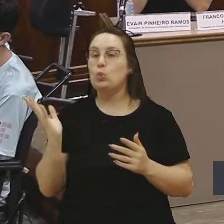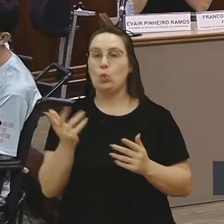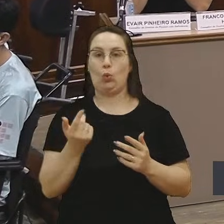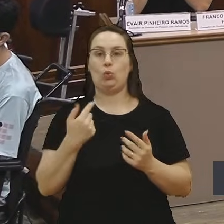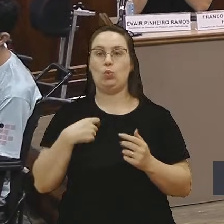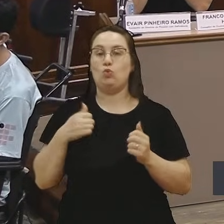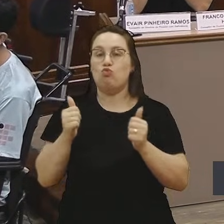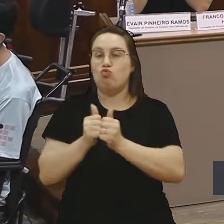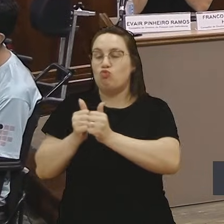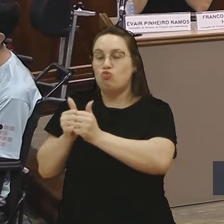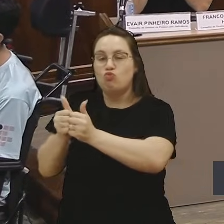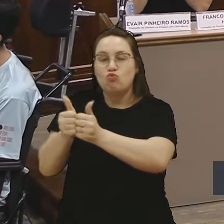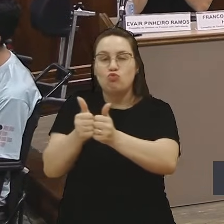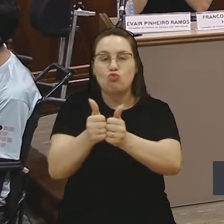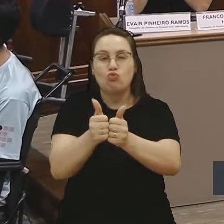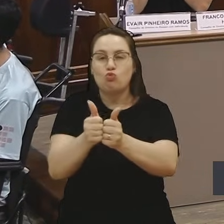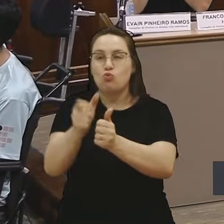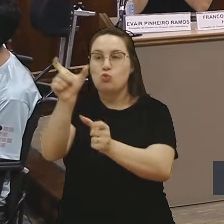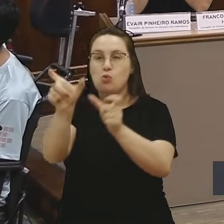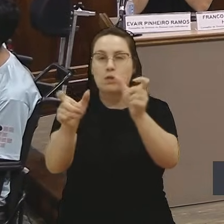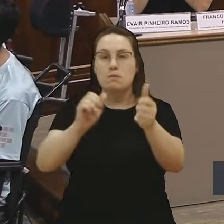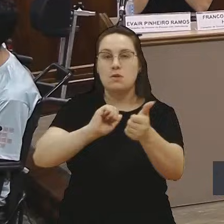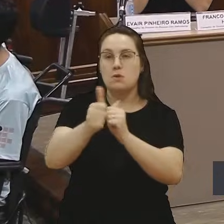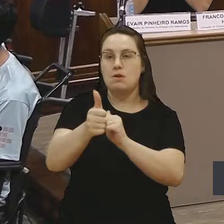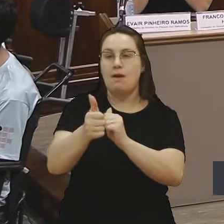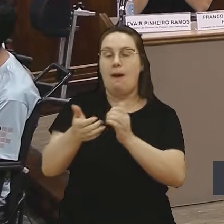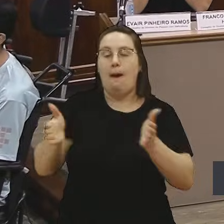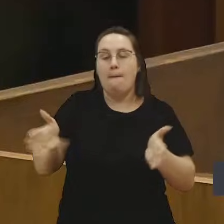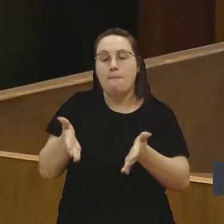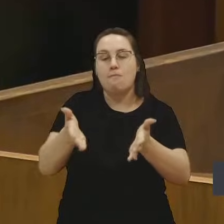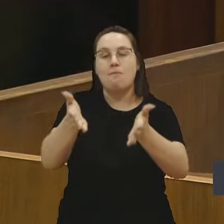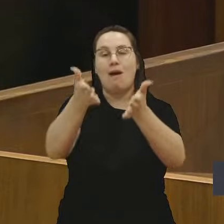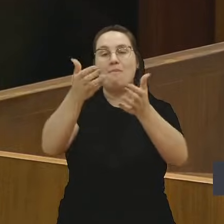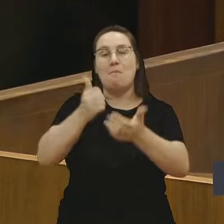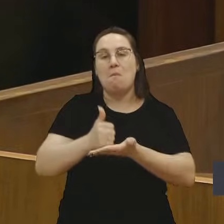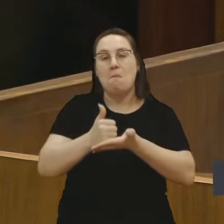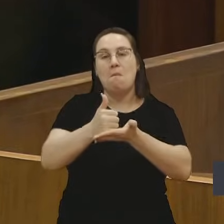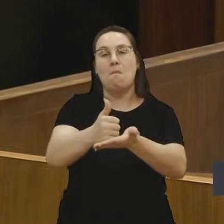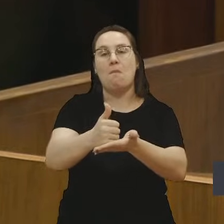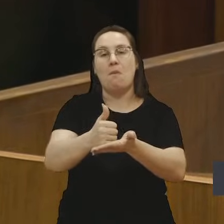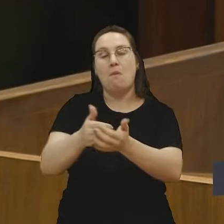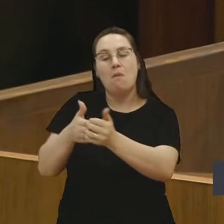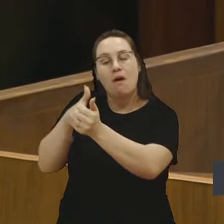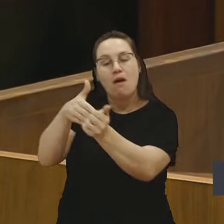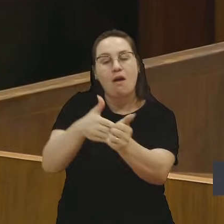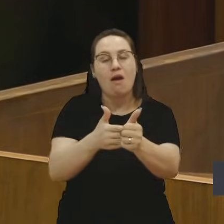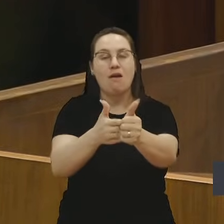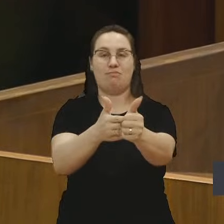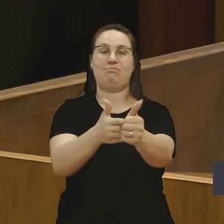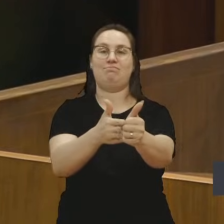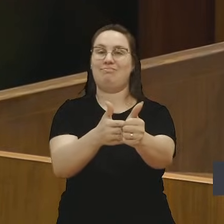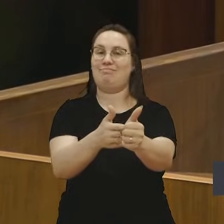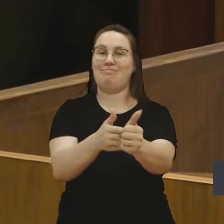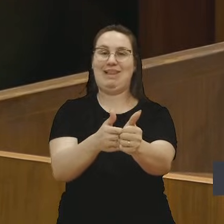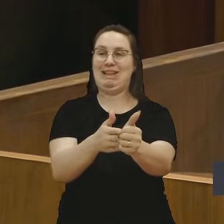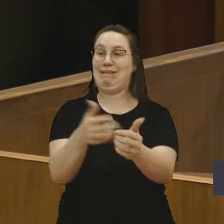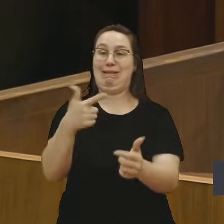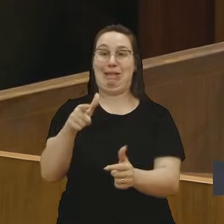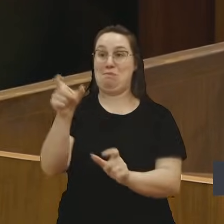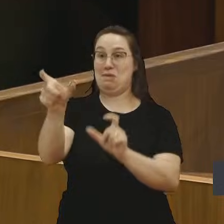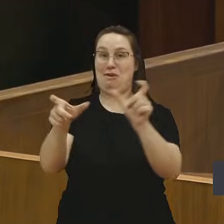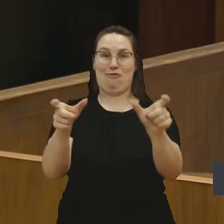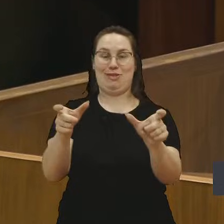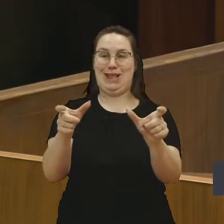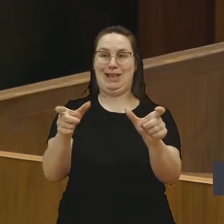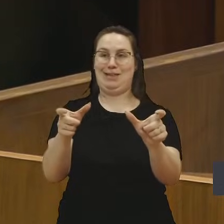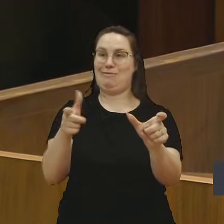caminham ao lado dos atletas, oferecendo apoio, incentivo e orientação. Sem vocês, muitos sonhos